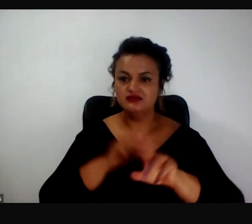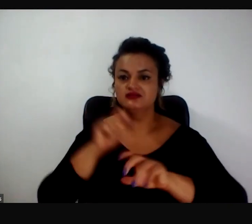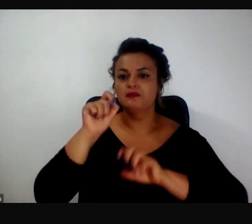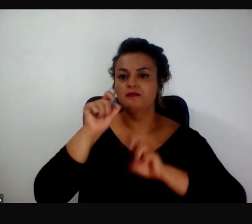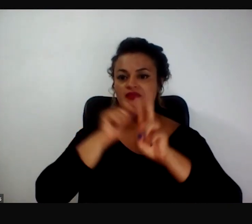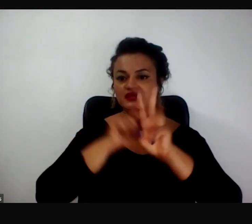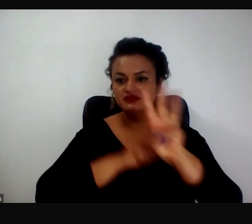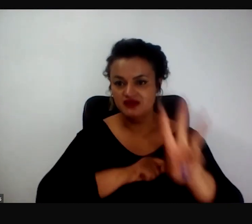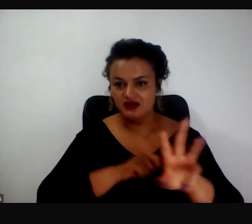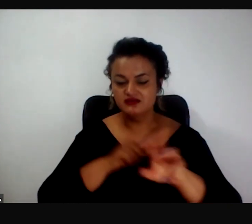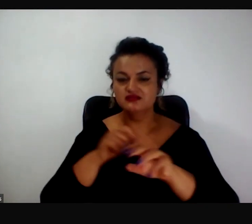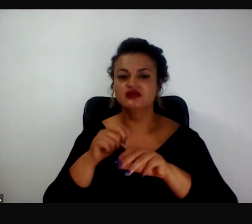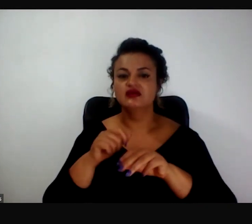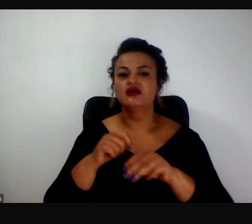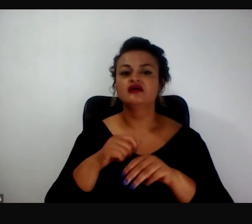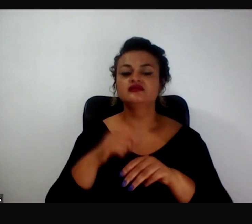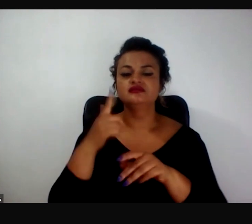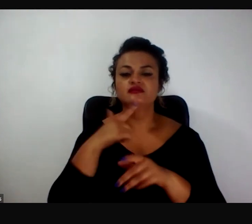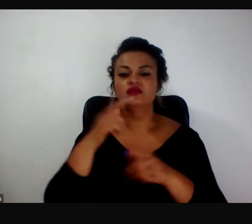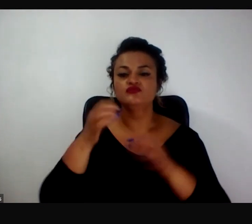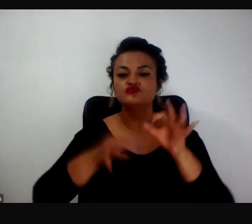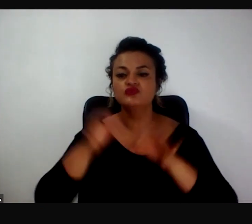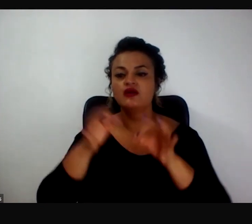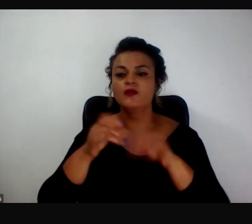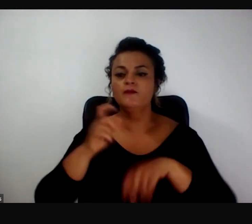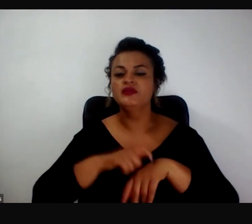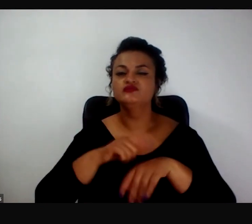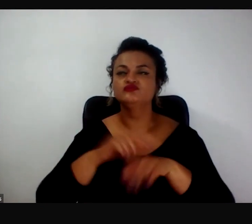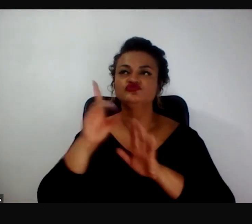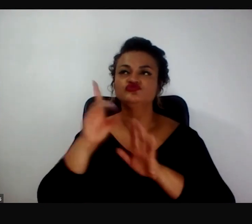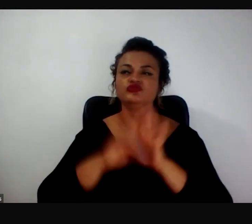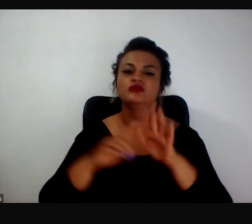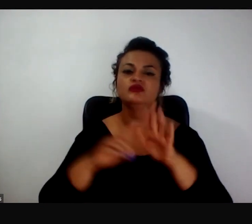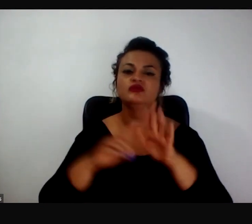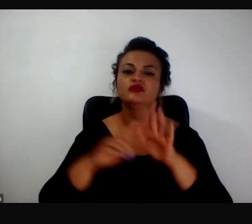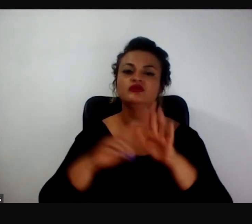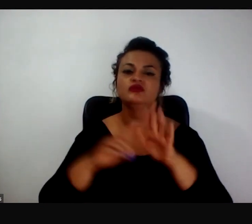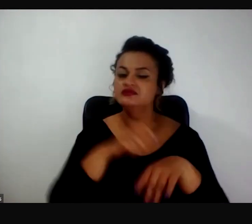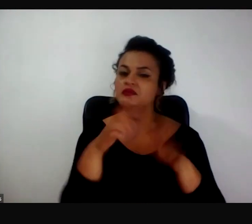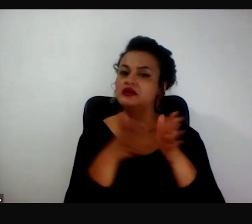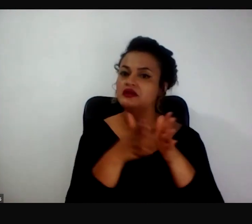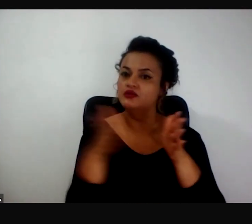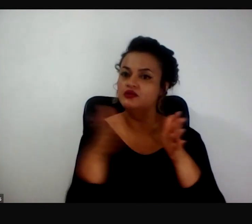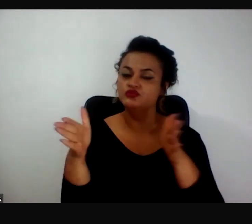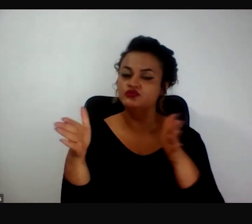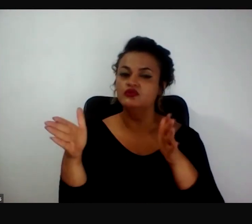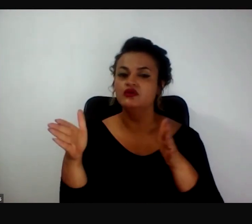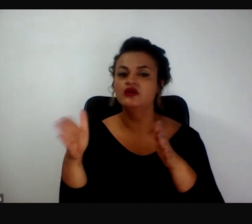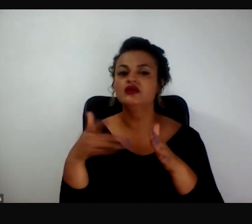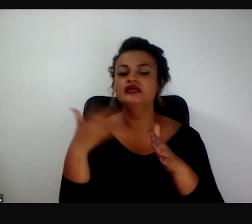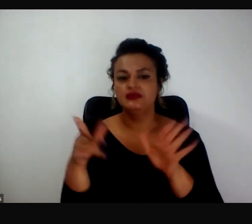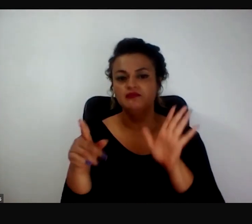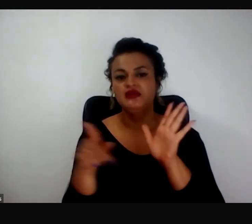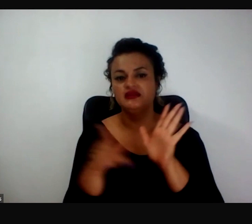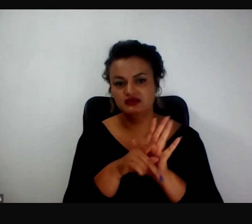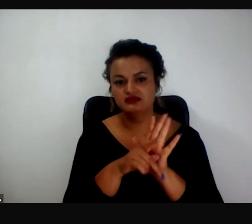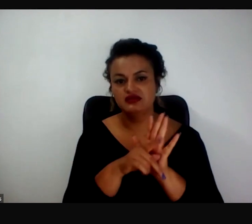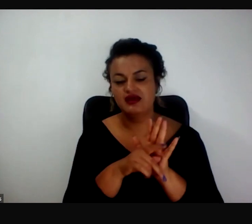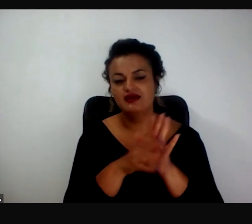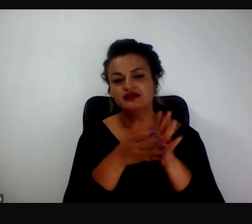quais seriam os fundamentos de direito que, nesse período, deveriam passar a formar parte dessa